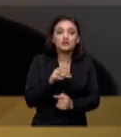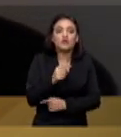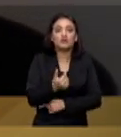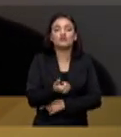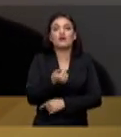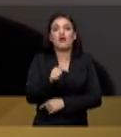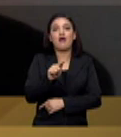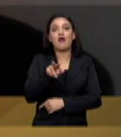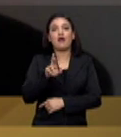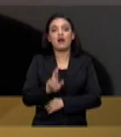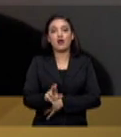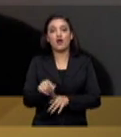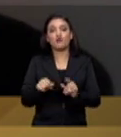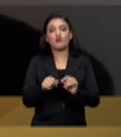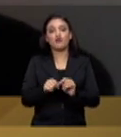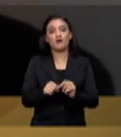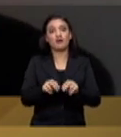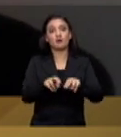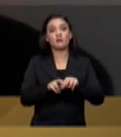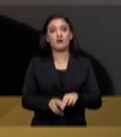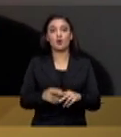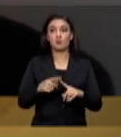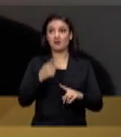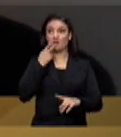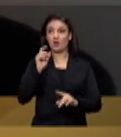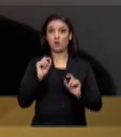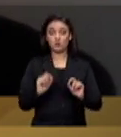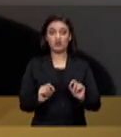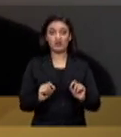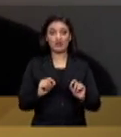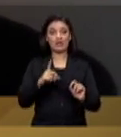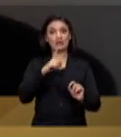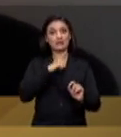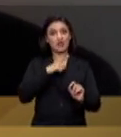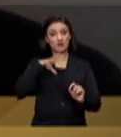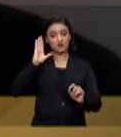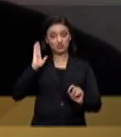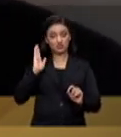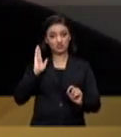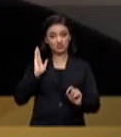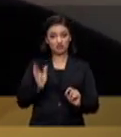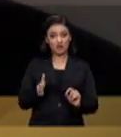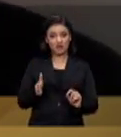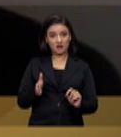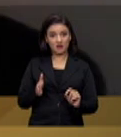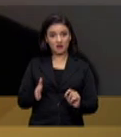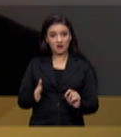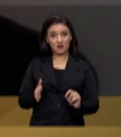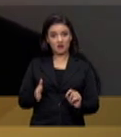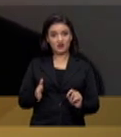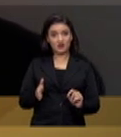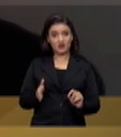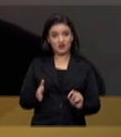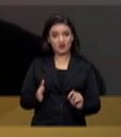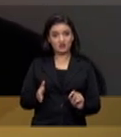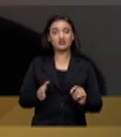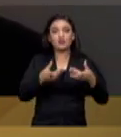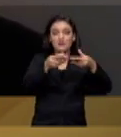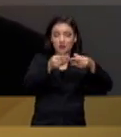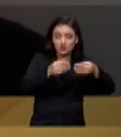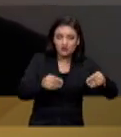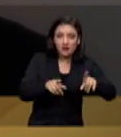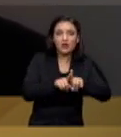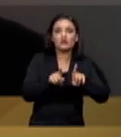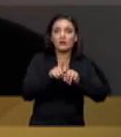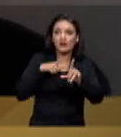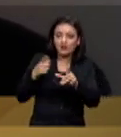pelos impetrantes, no qual alegam a ocorrência das preclusões pro iudicato e consumativa